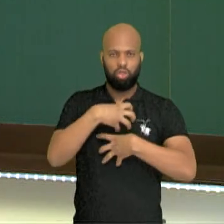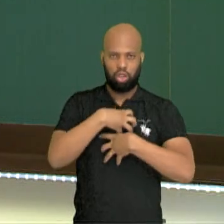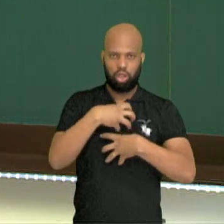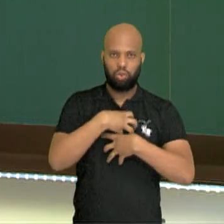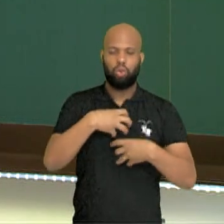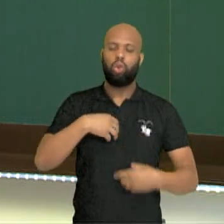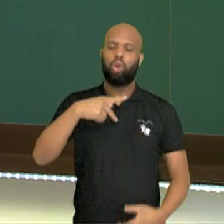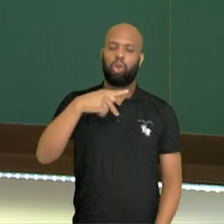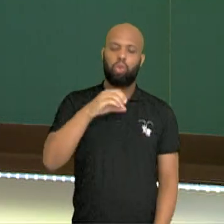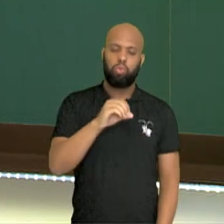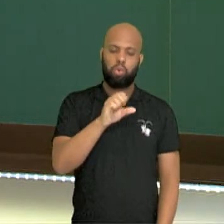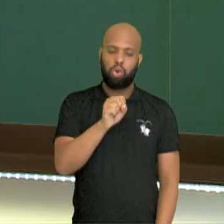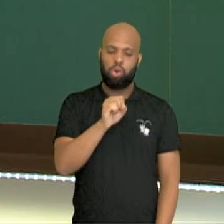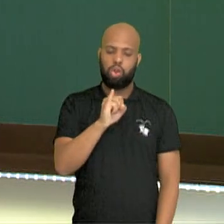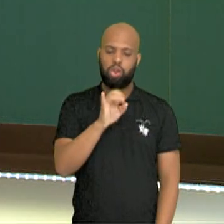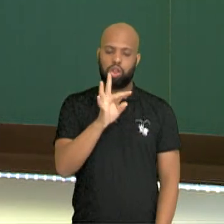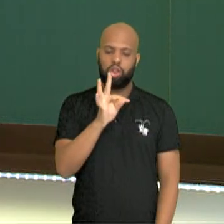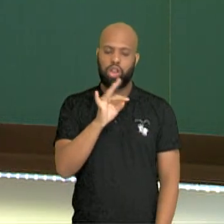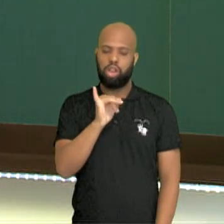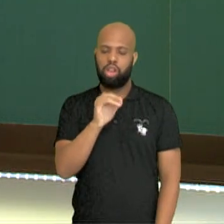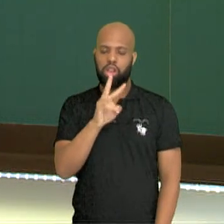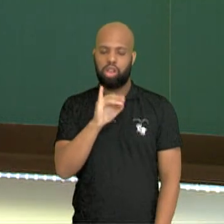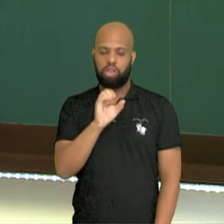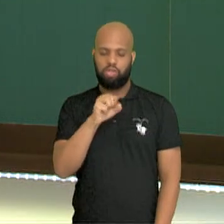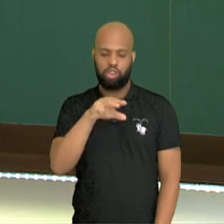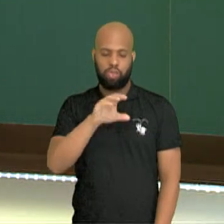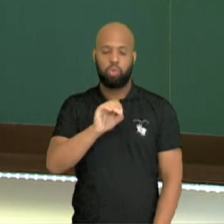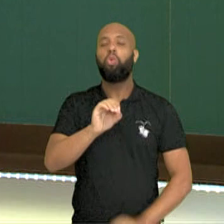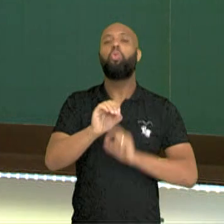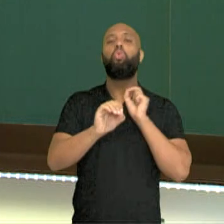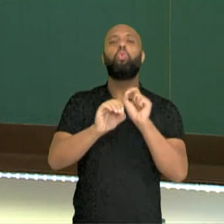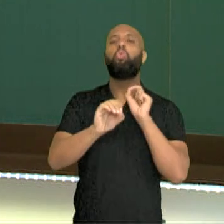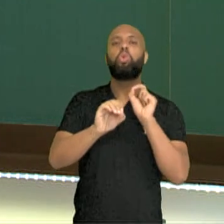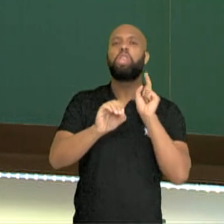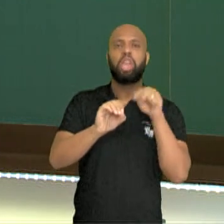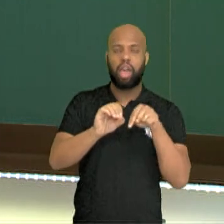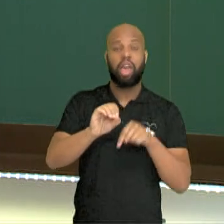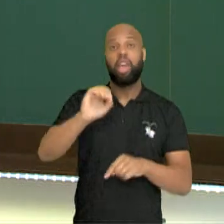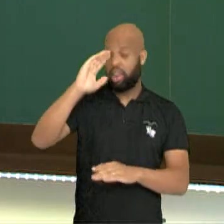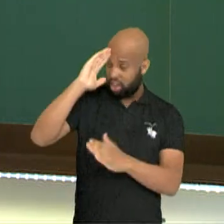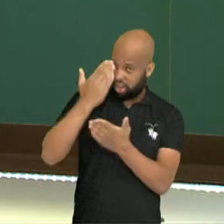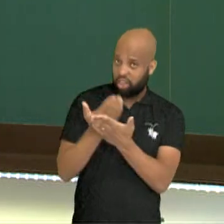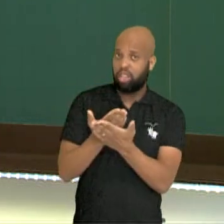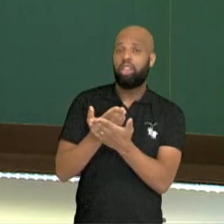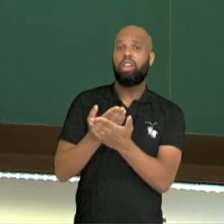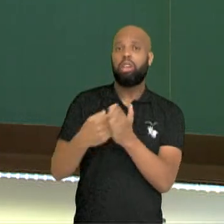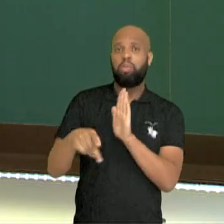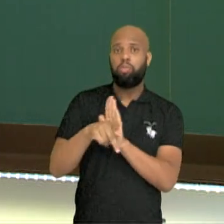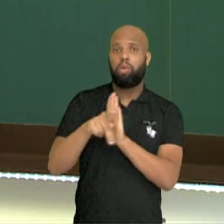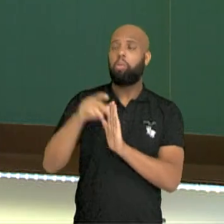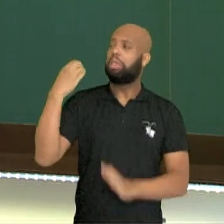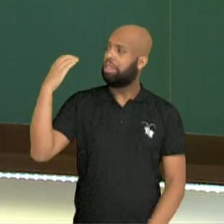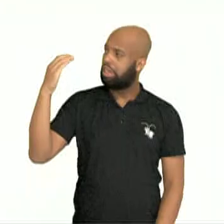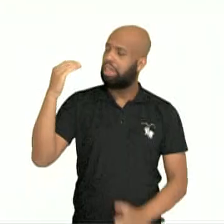questão: crença na superioridade da ciência. Quando se fala em positivismo,